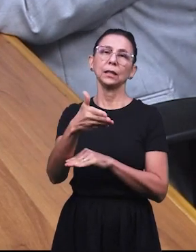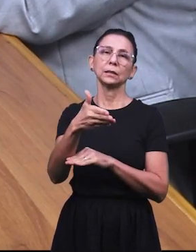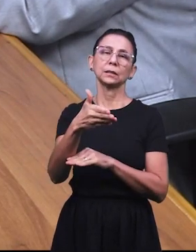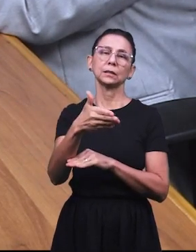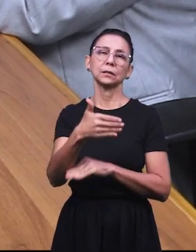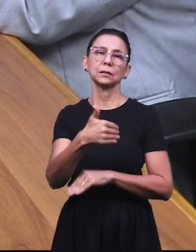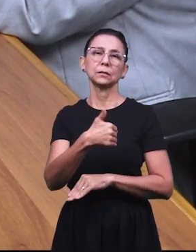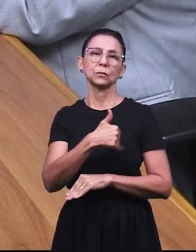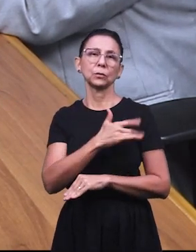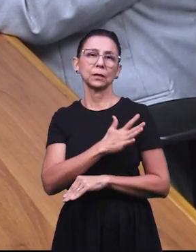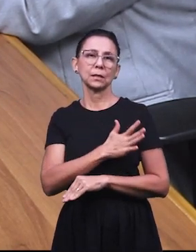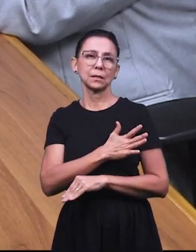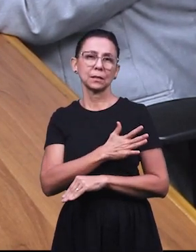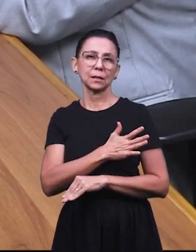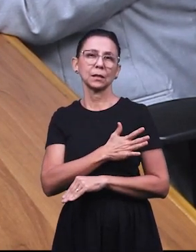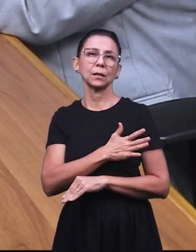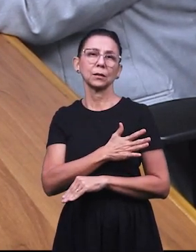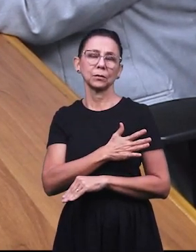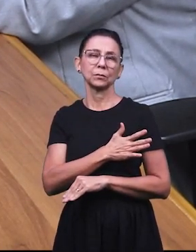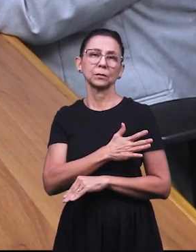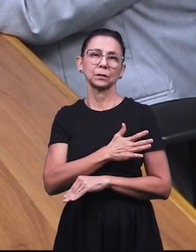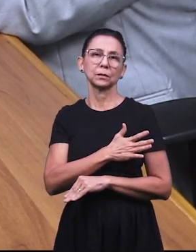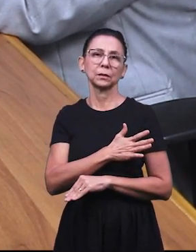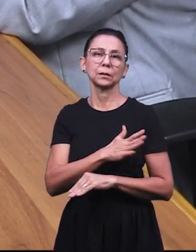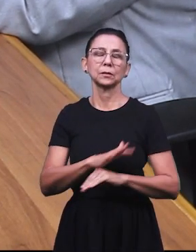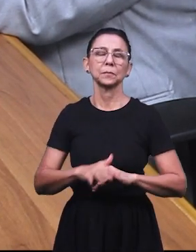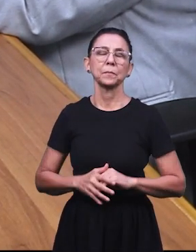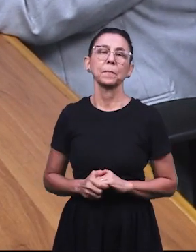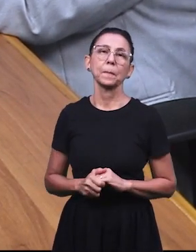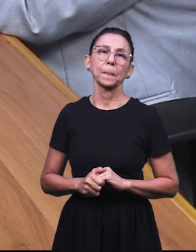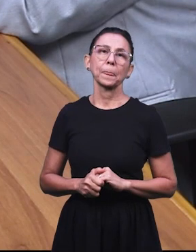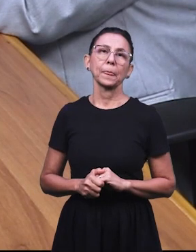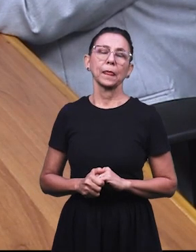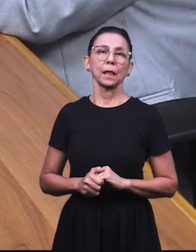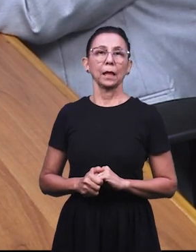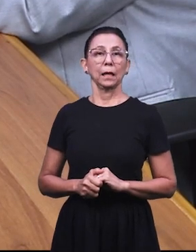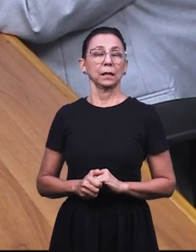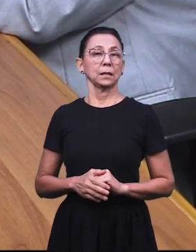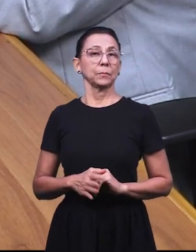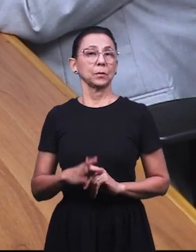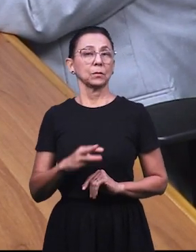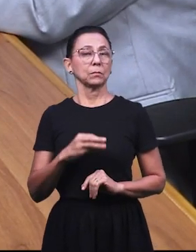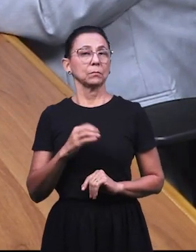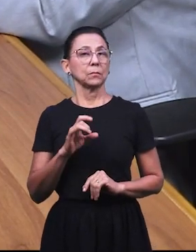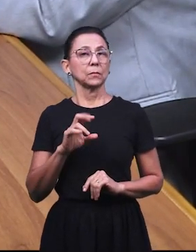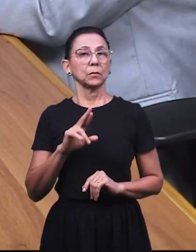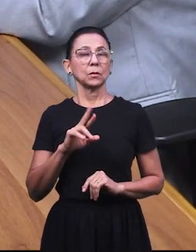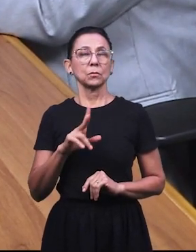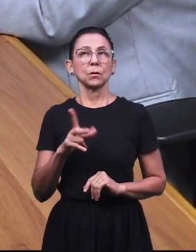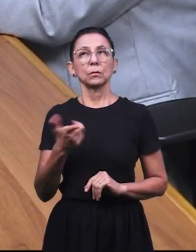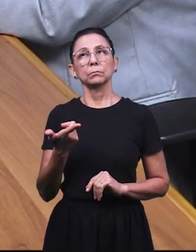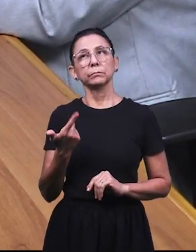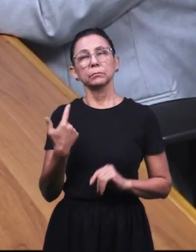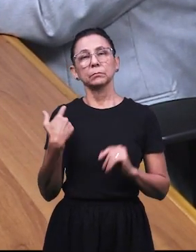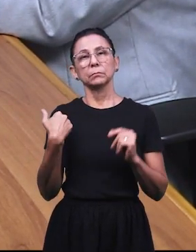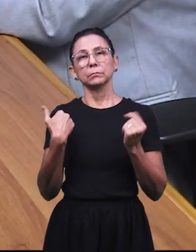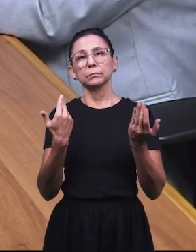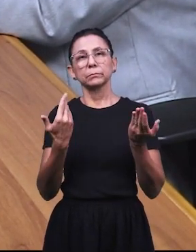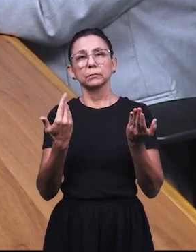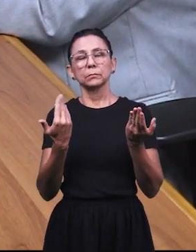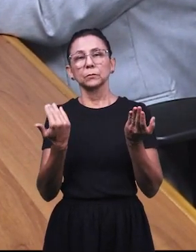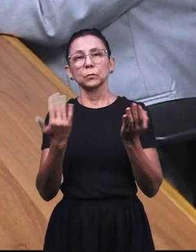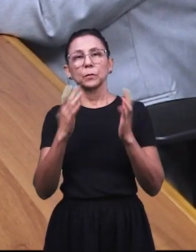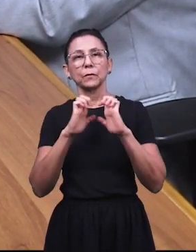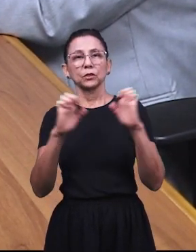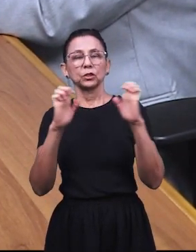ou fortaleça, quando eu digo alcance, não simplesmente ou não apenas no sentido evangelístico, eventualmente também até